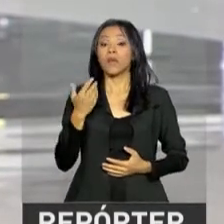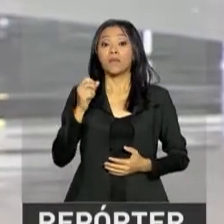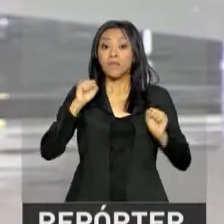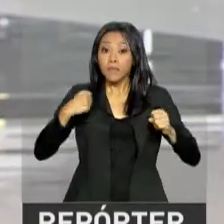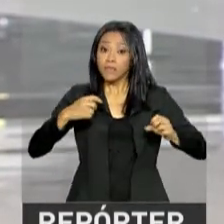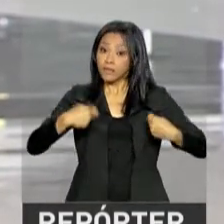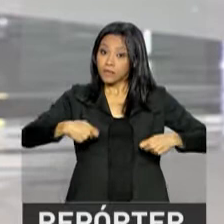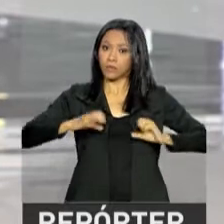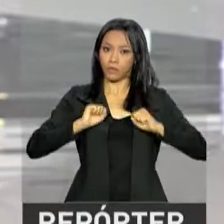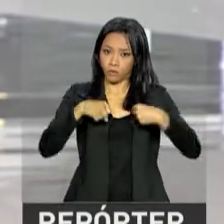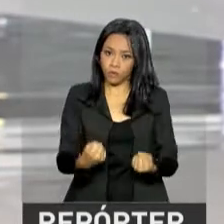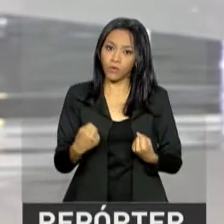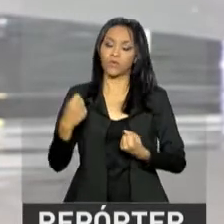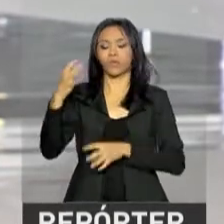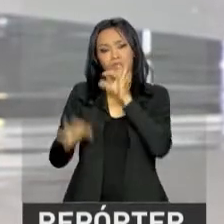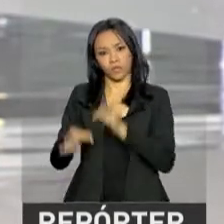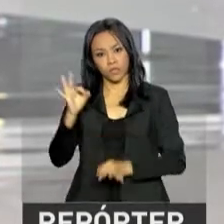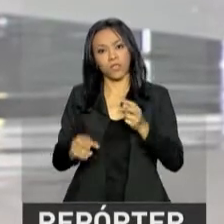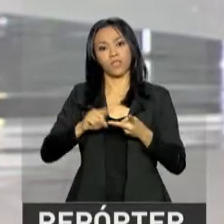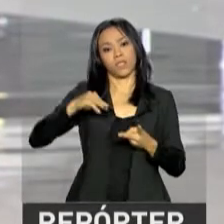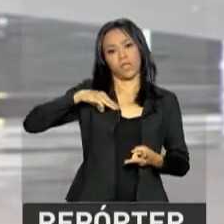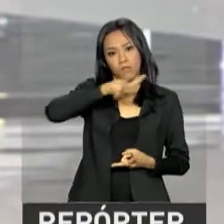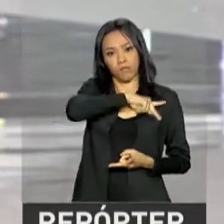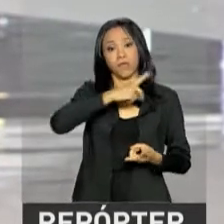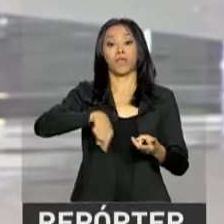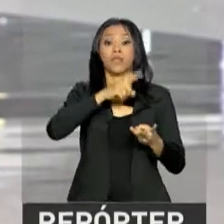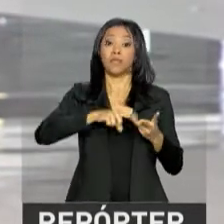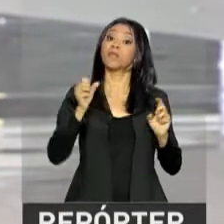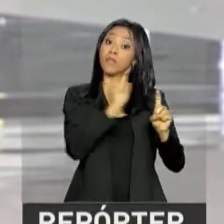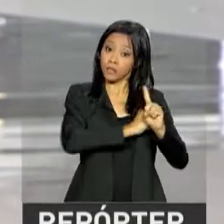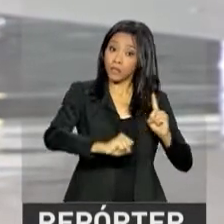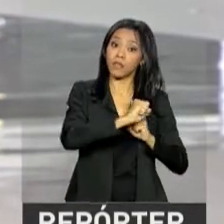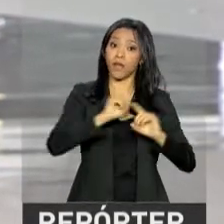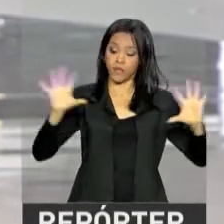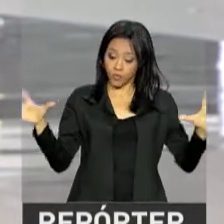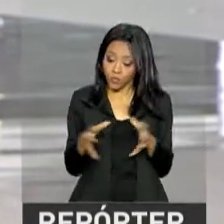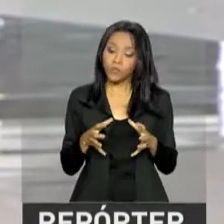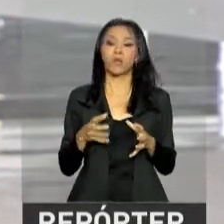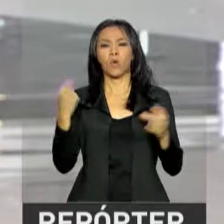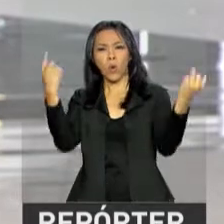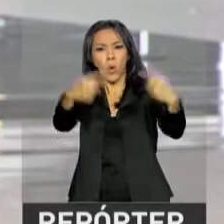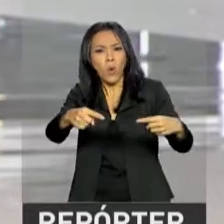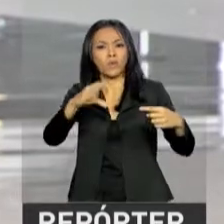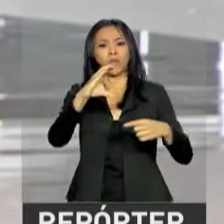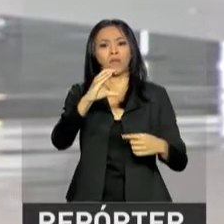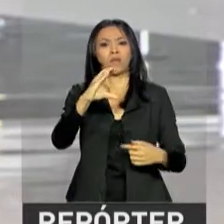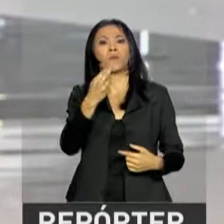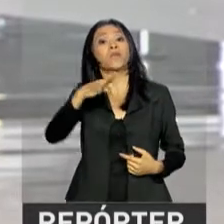conjunto do judiciário ministério público e da sociedade civil para atuar contra a criminalidade e de forma coordenada